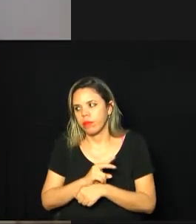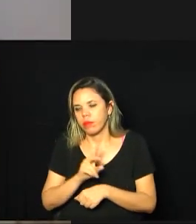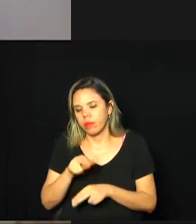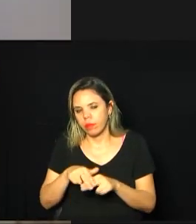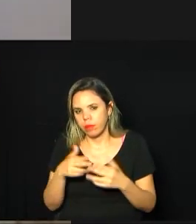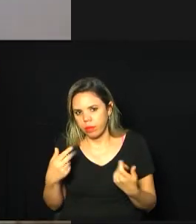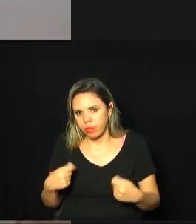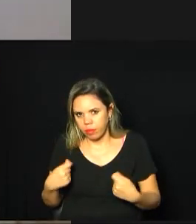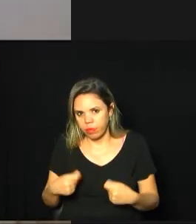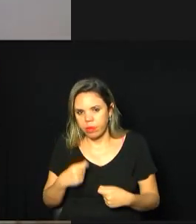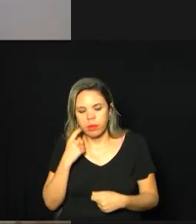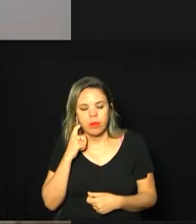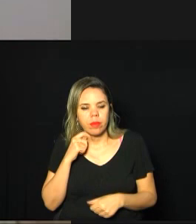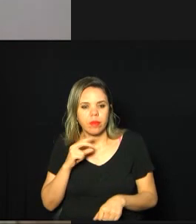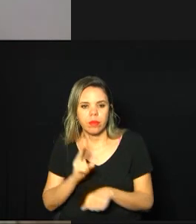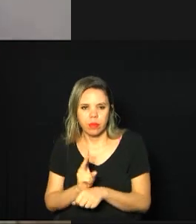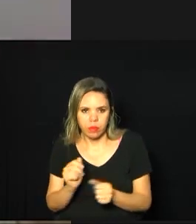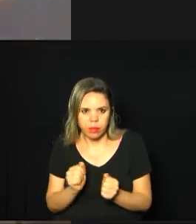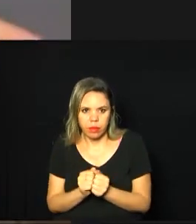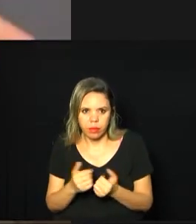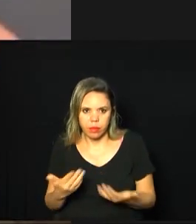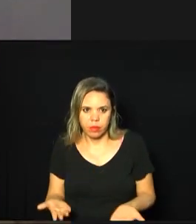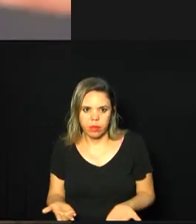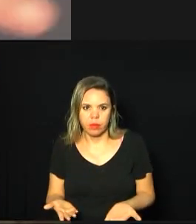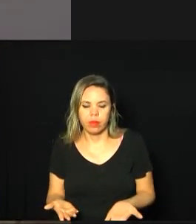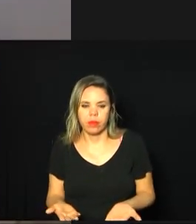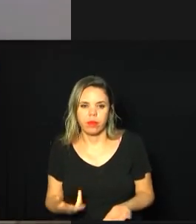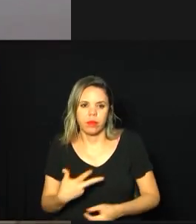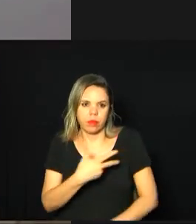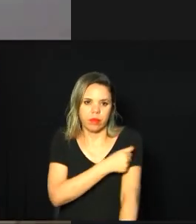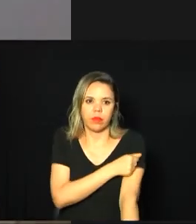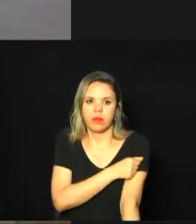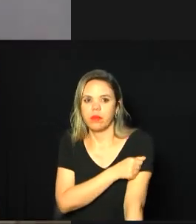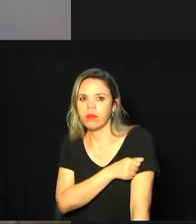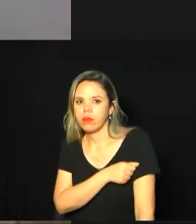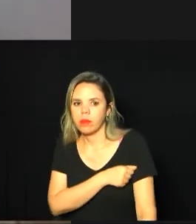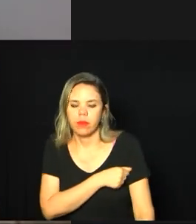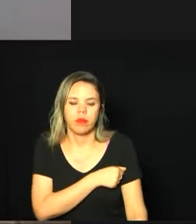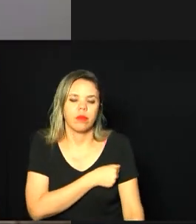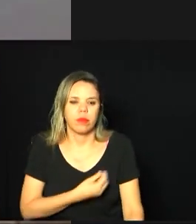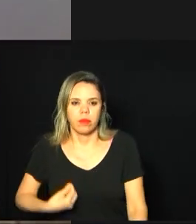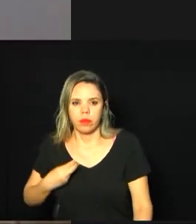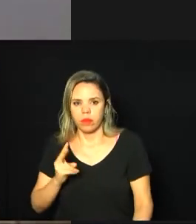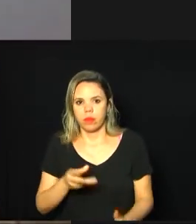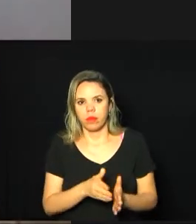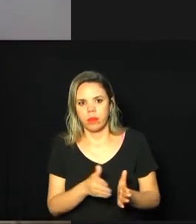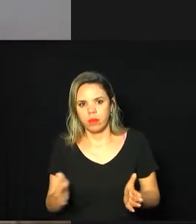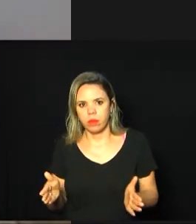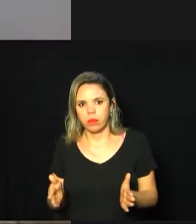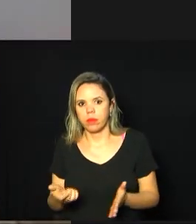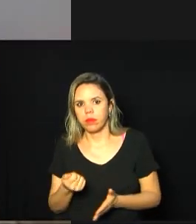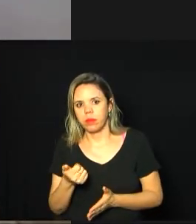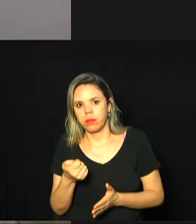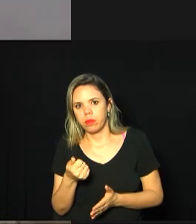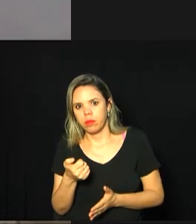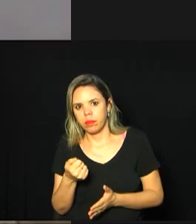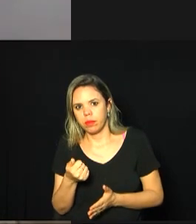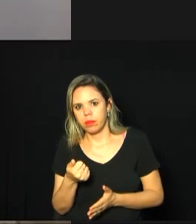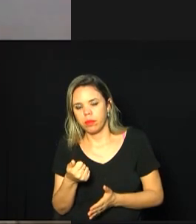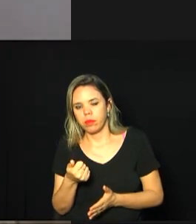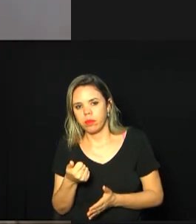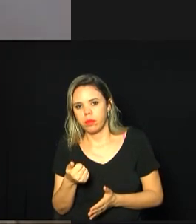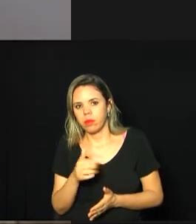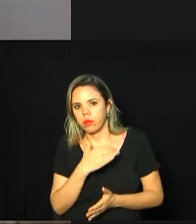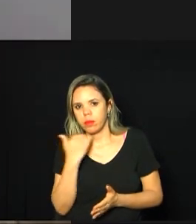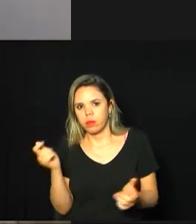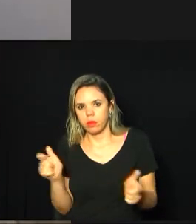caso, ela precisa ser cuidada junto. Quer dizer, a vacinação tá andando, a gente está com poucos óbitos, o